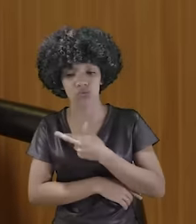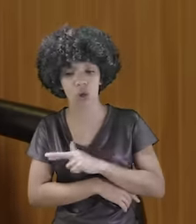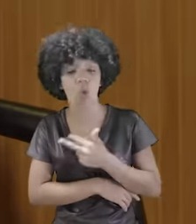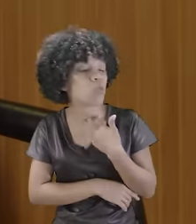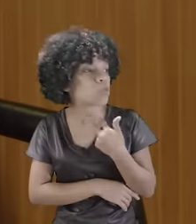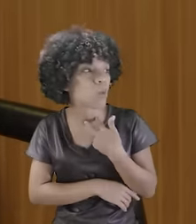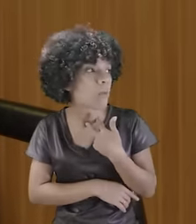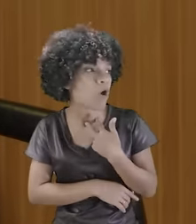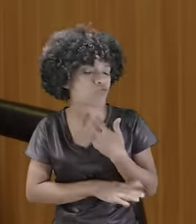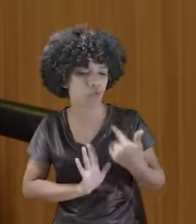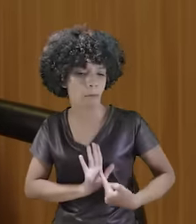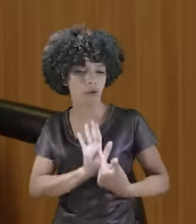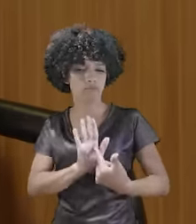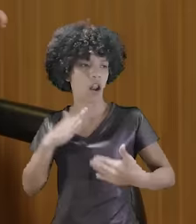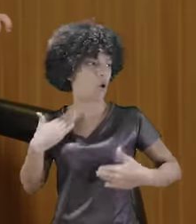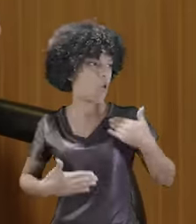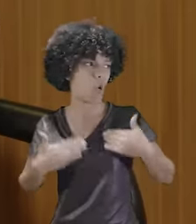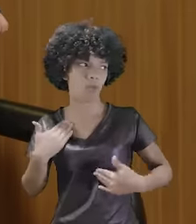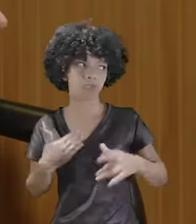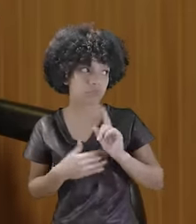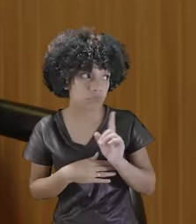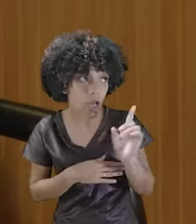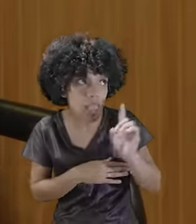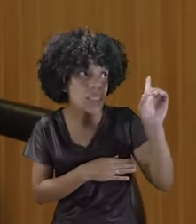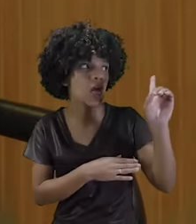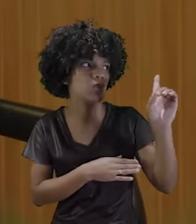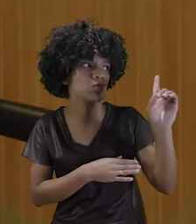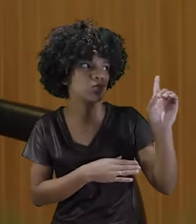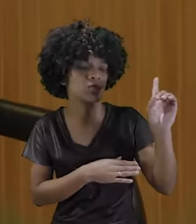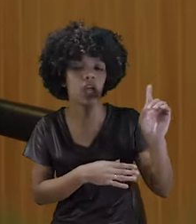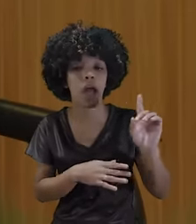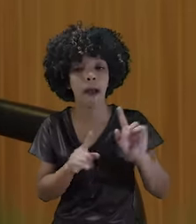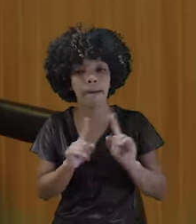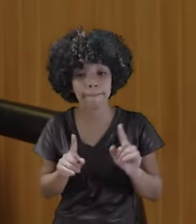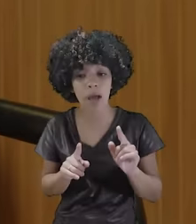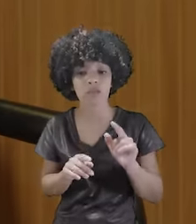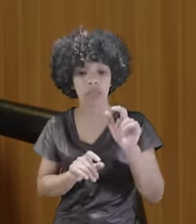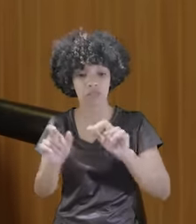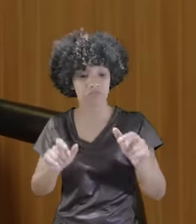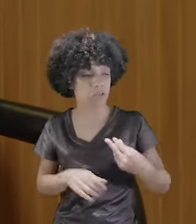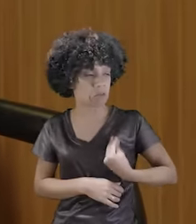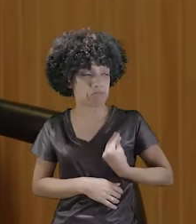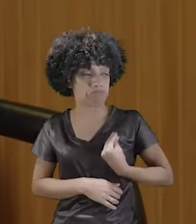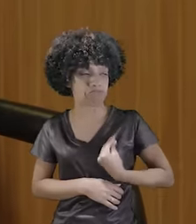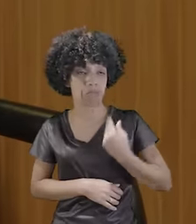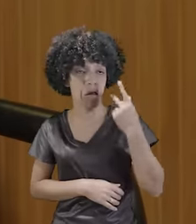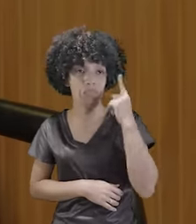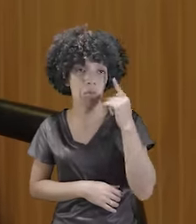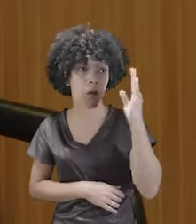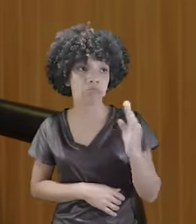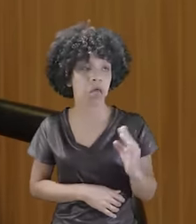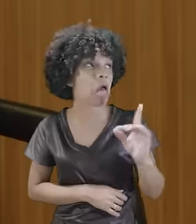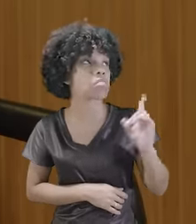religião não pode mostrar tem Deus no final Eles acha que aqui no Brasil a vida normal que